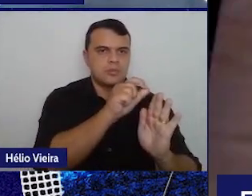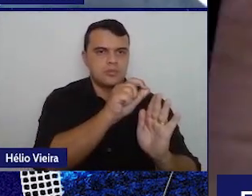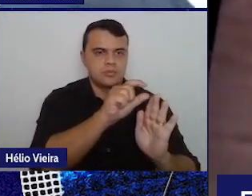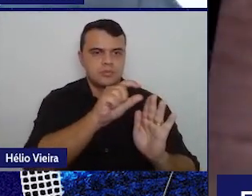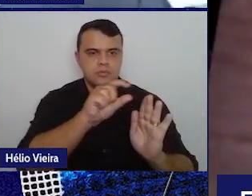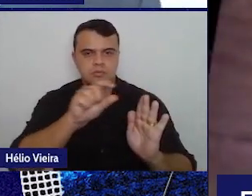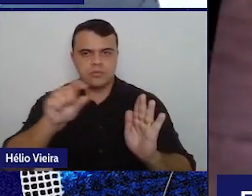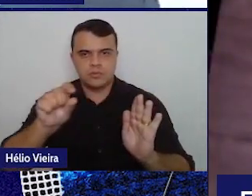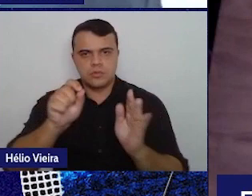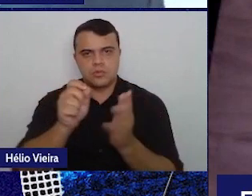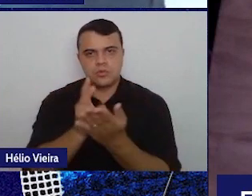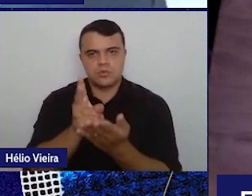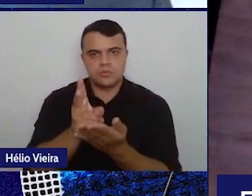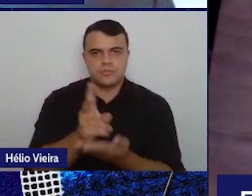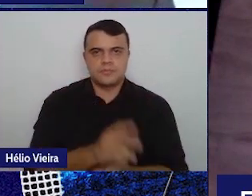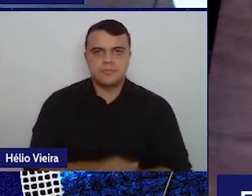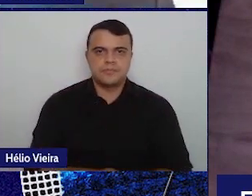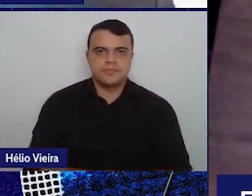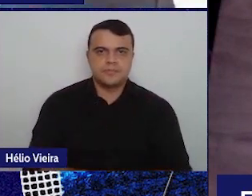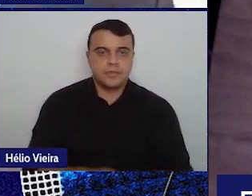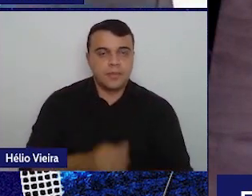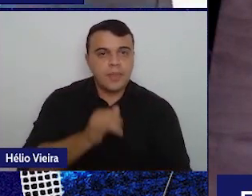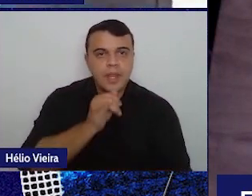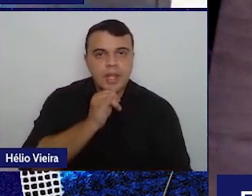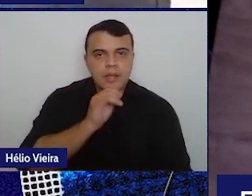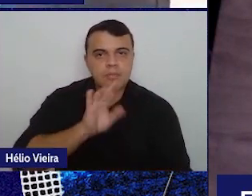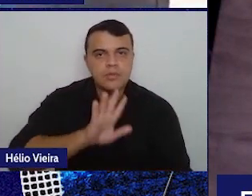continua. Deixa eu só fazer